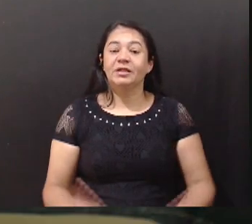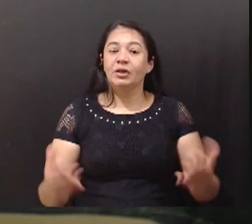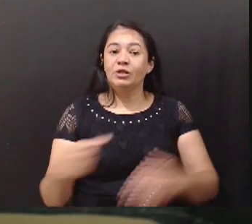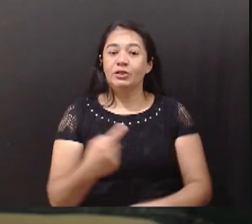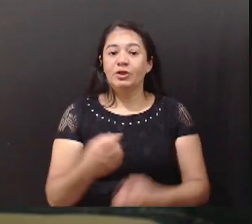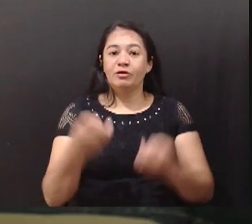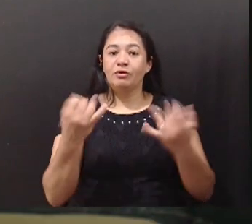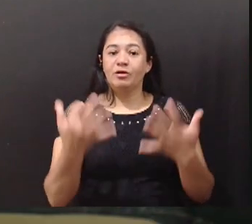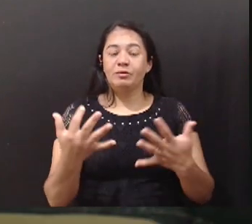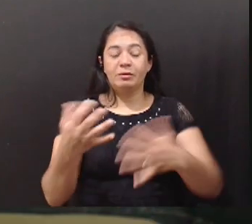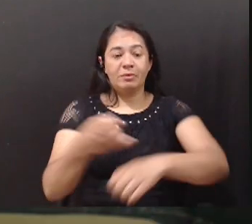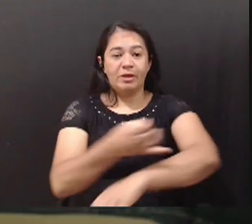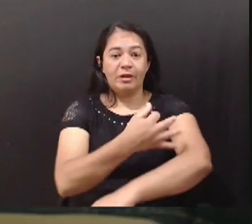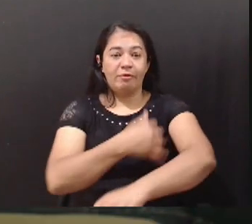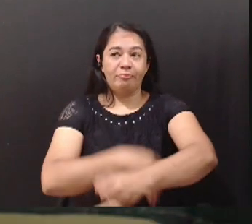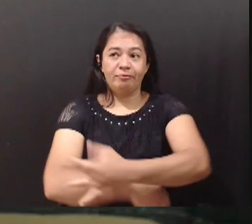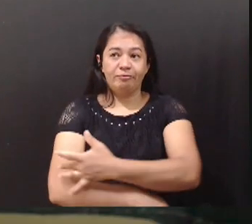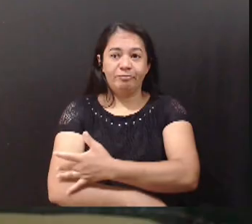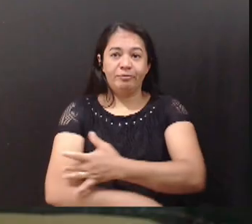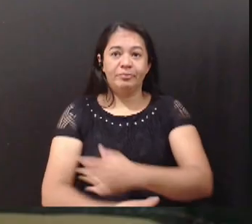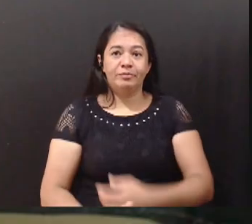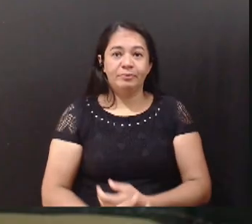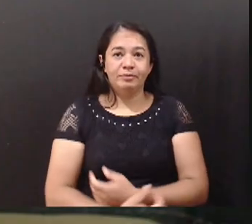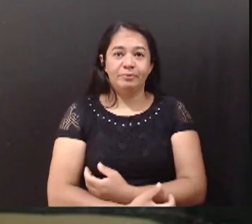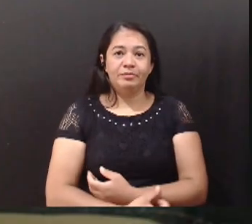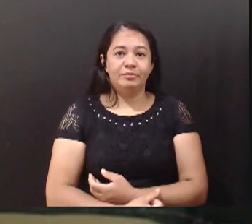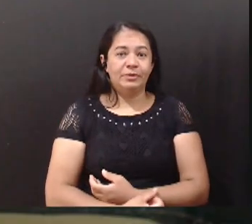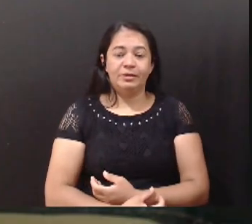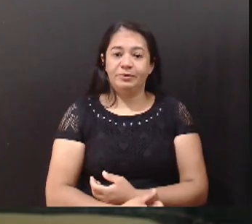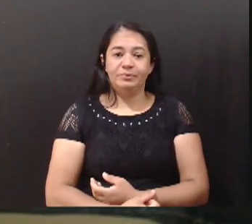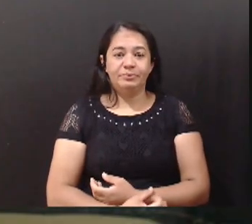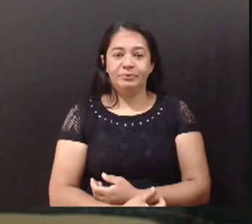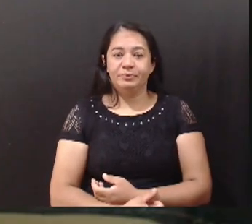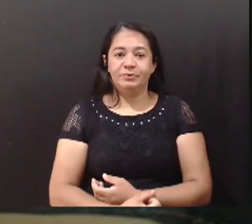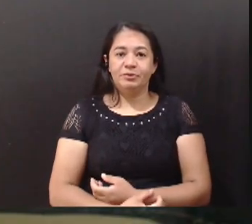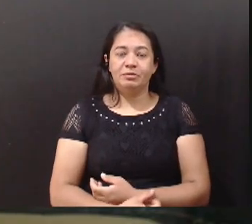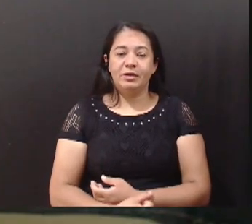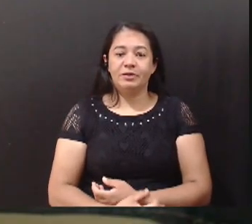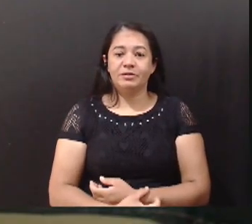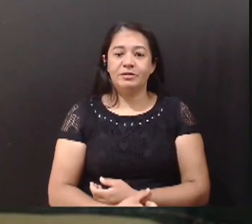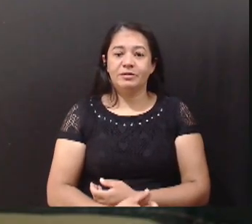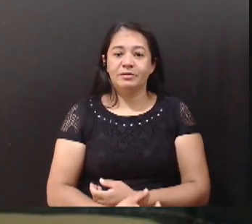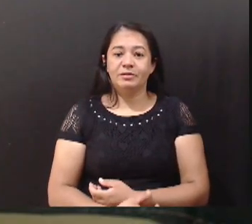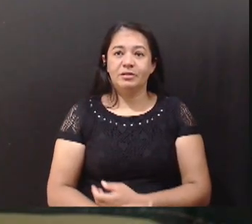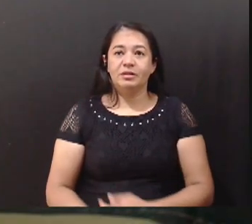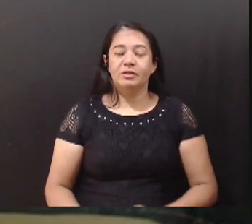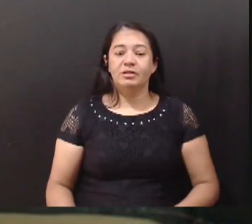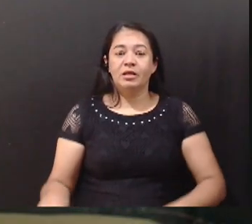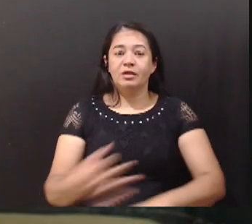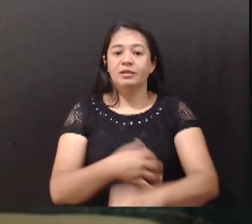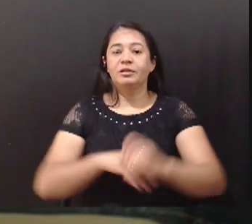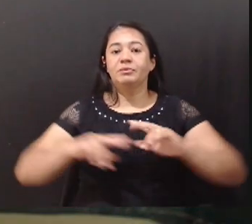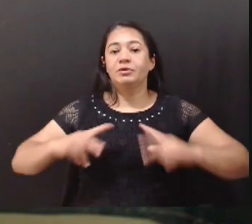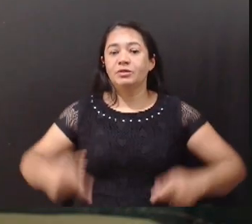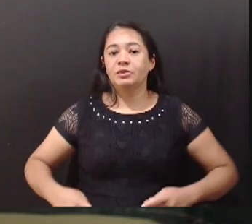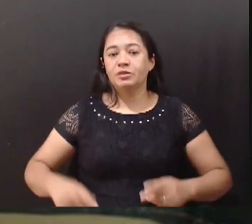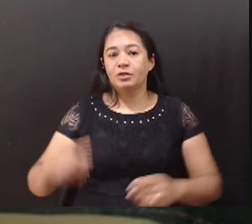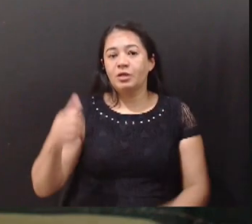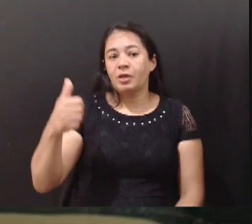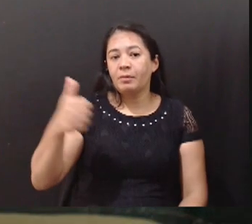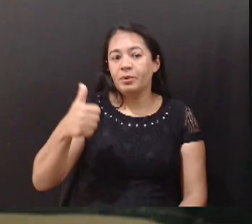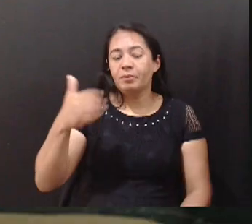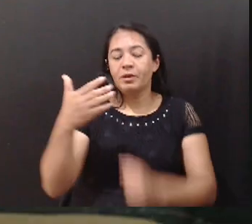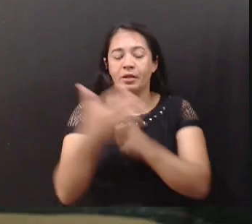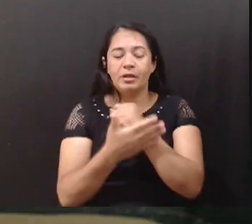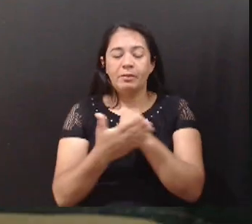emoções, tá? As emoções humanas, elas podem ser classificadas, Yara, com primárias ou básicas e